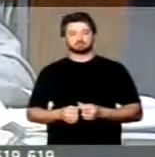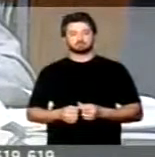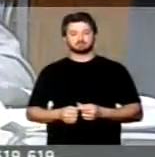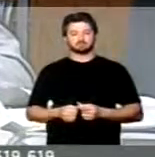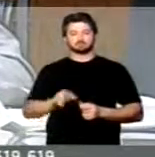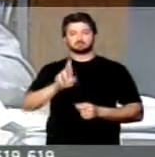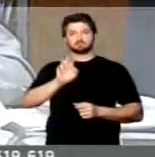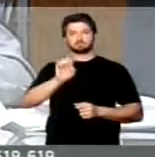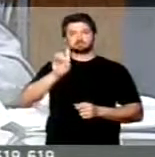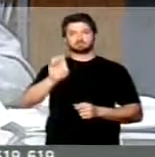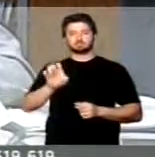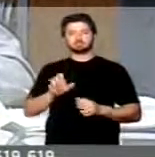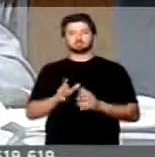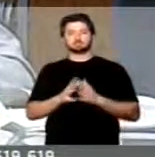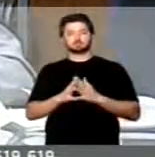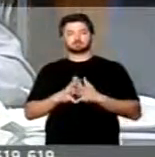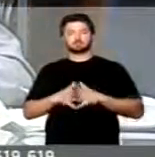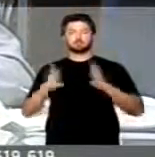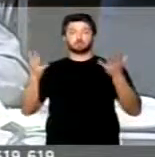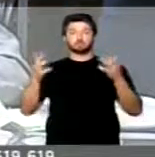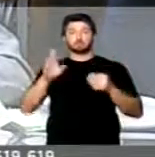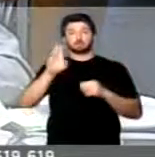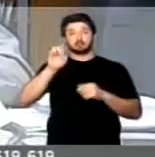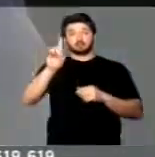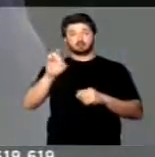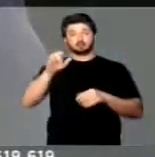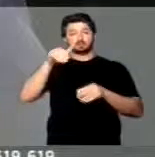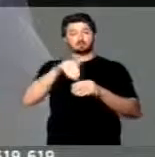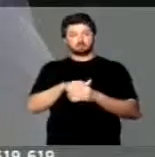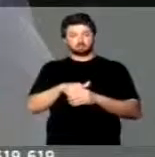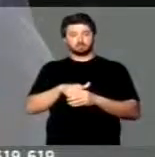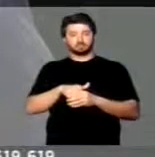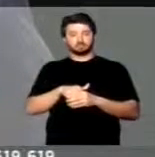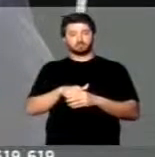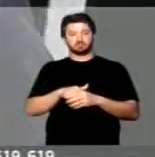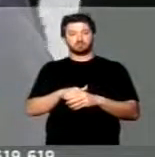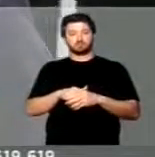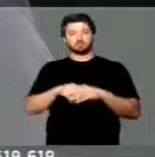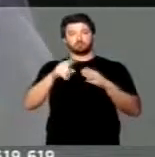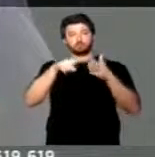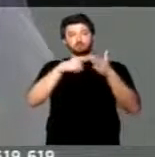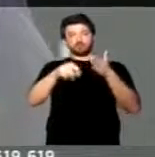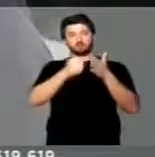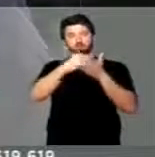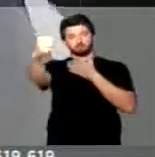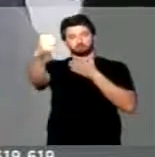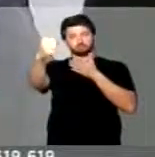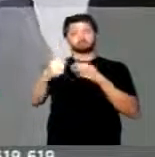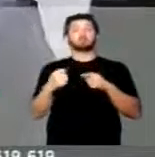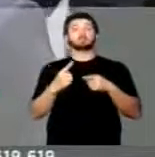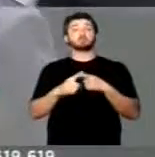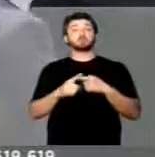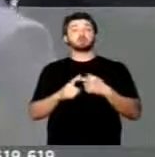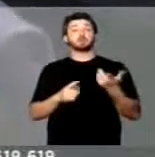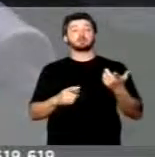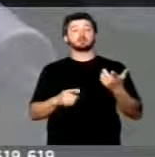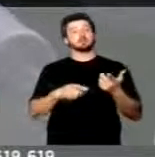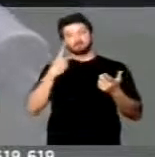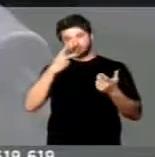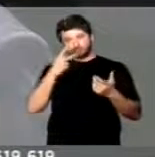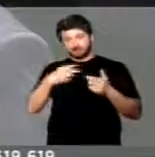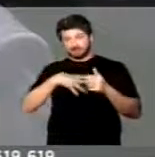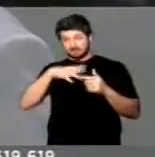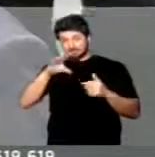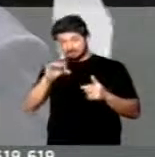Como vota a rede? Bom, a rede vai votar não ao veto, que quando se trata, senhor presidente,